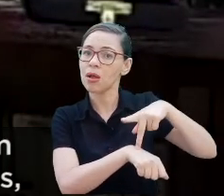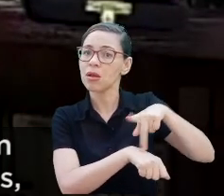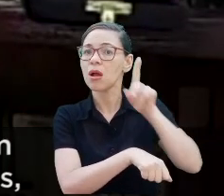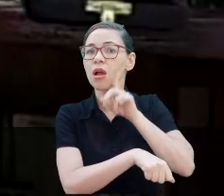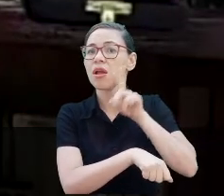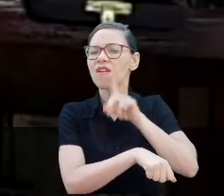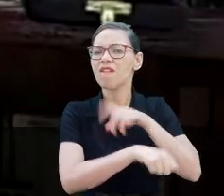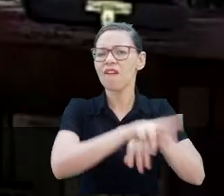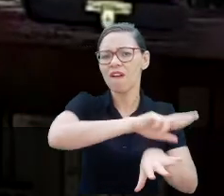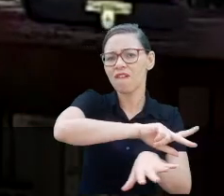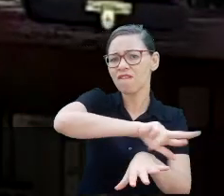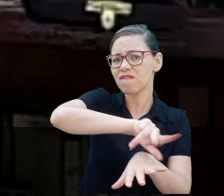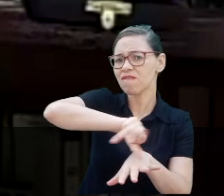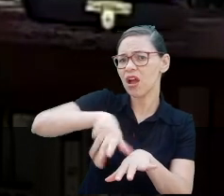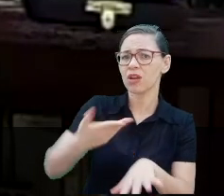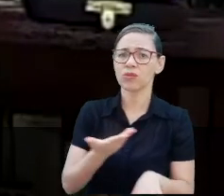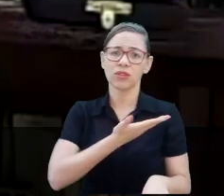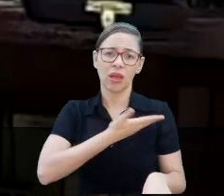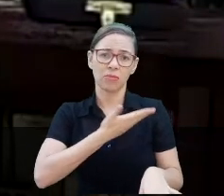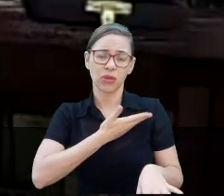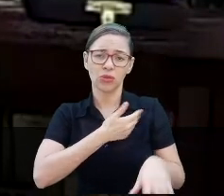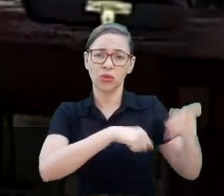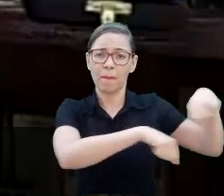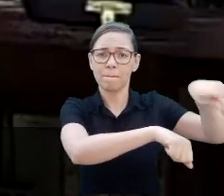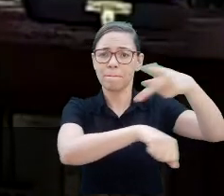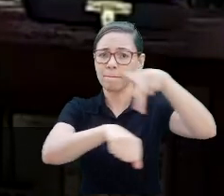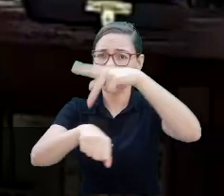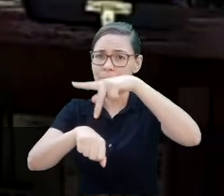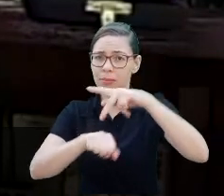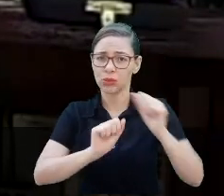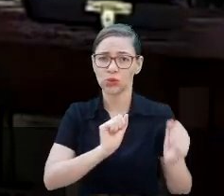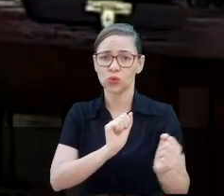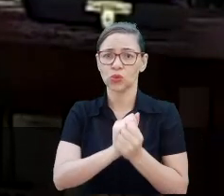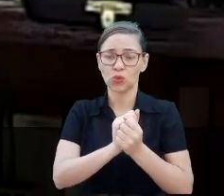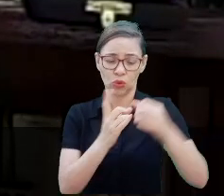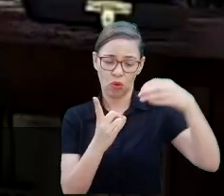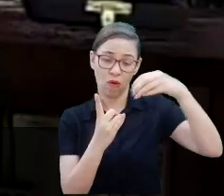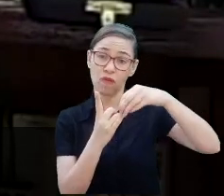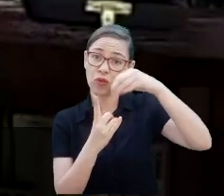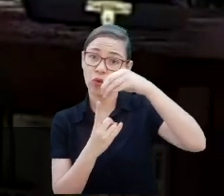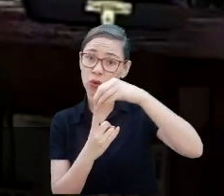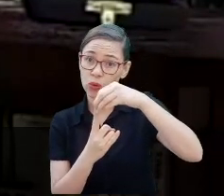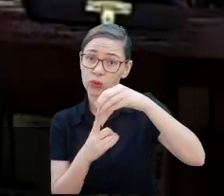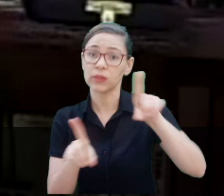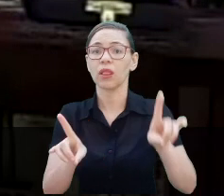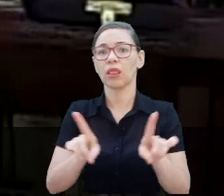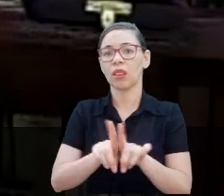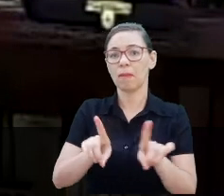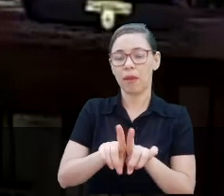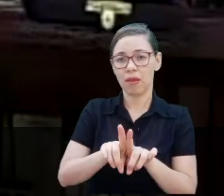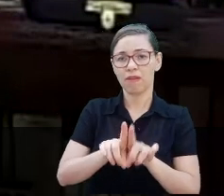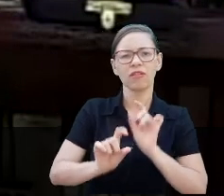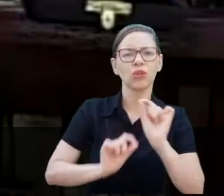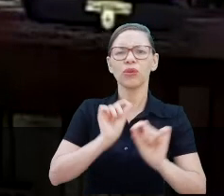Estados Unidos, e com colegas de diferentes países aqui da Fiocruz e do meu, eu representando, né, o Instituto